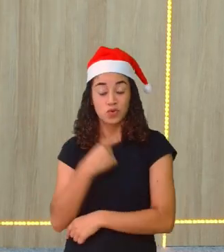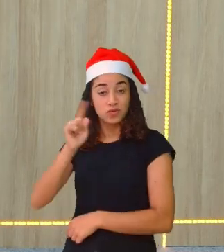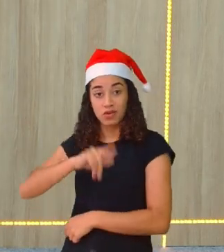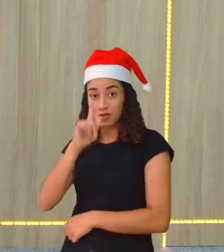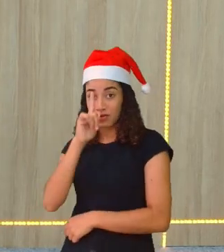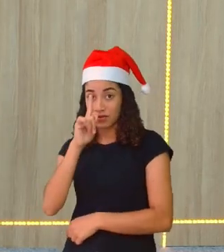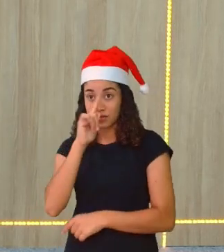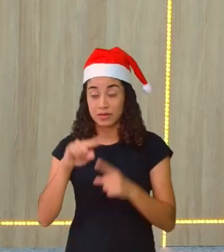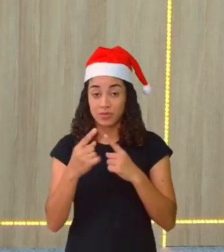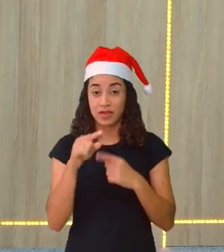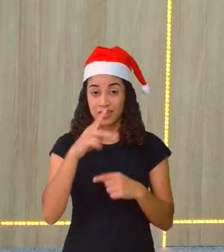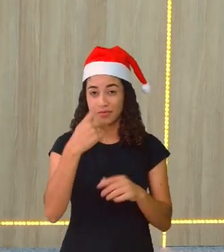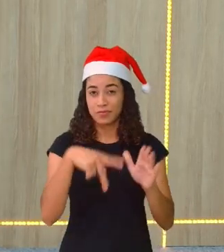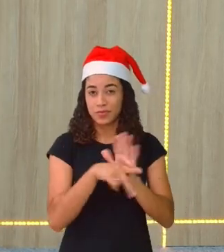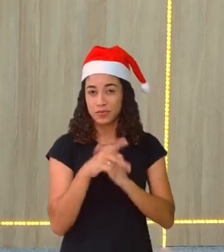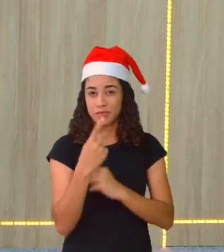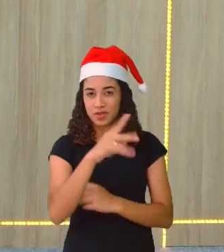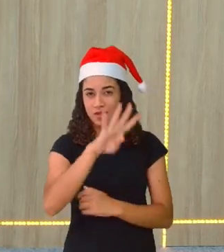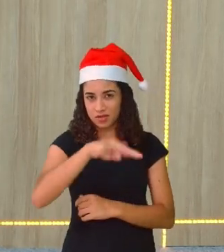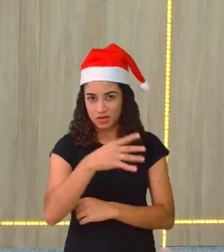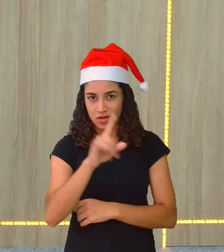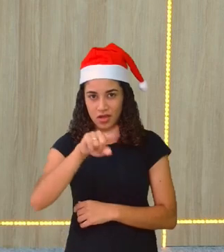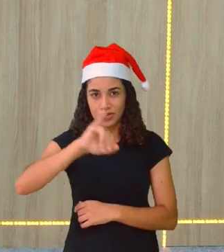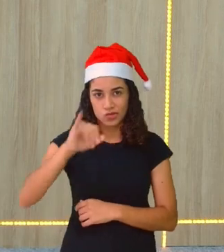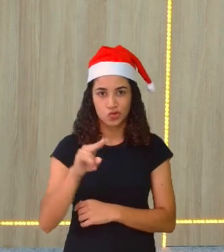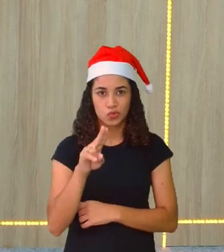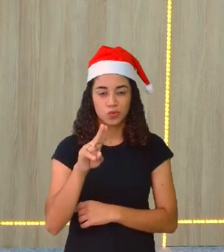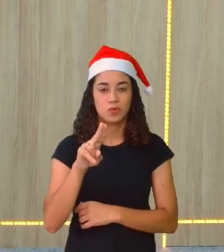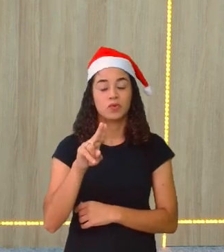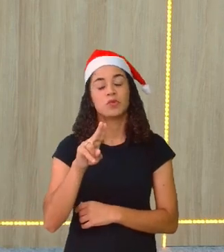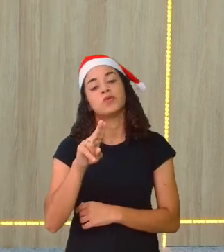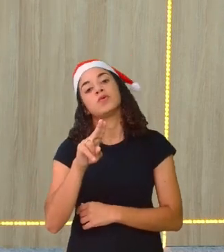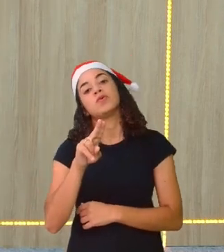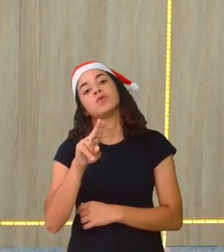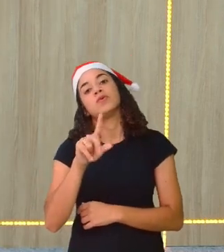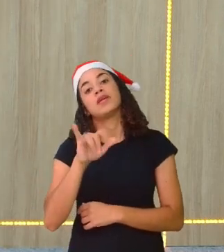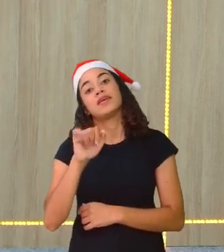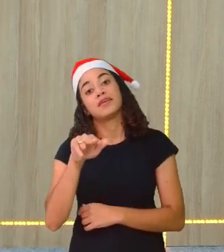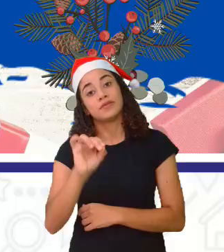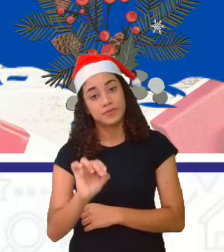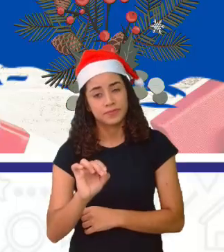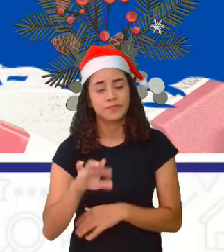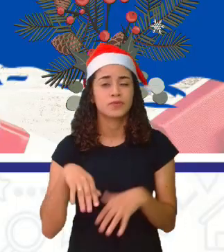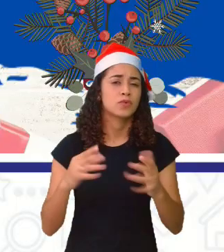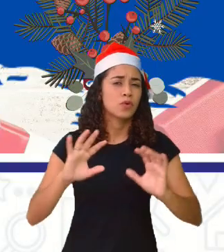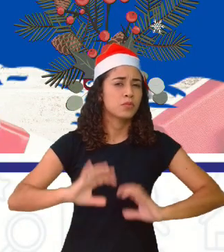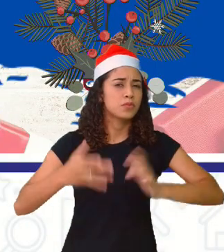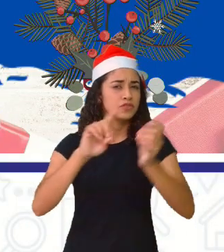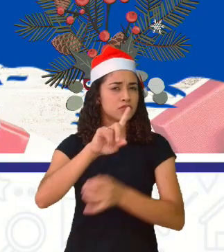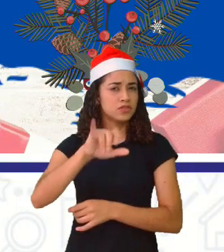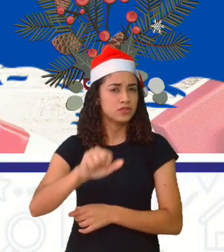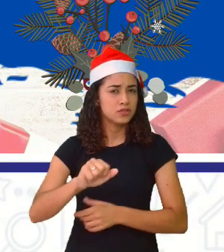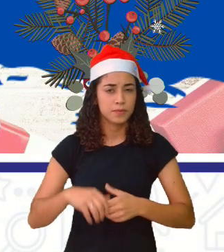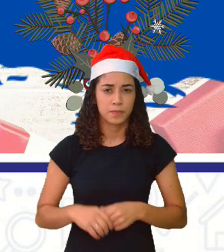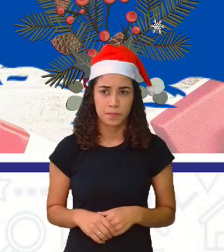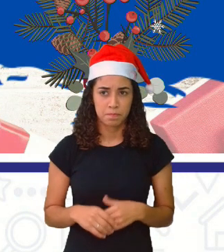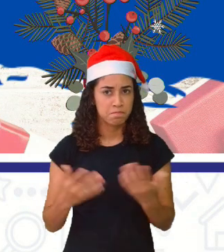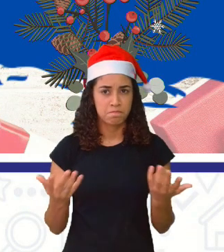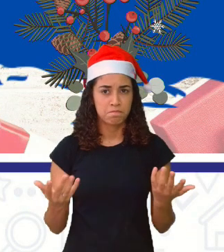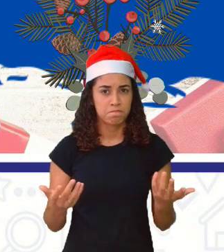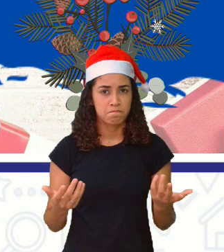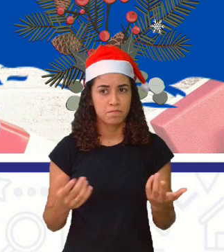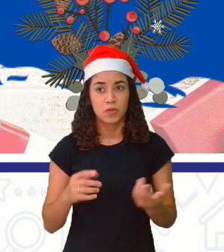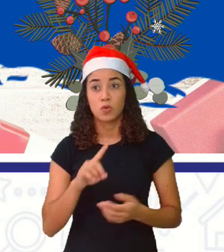seguem o juliano. O Natal é comemorado no dia 7 de janeiro. E o que é que comemorava essa data? Essa data, né,